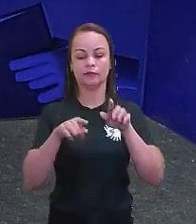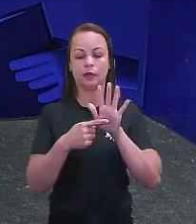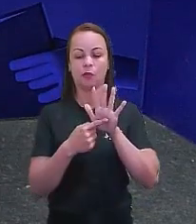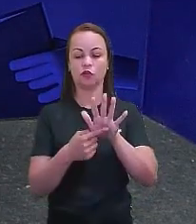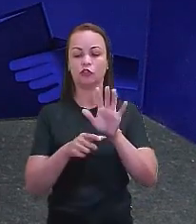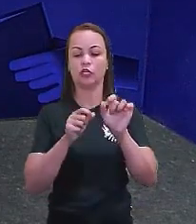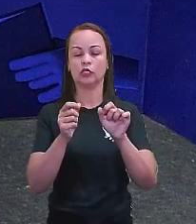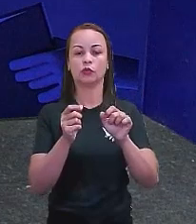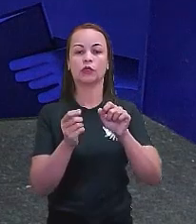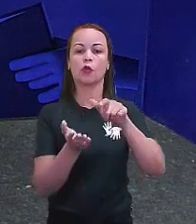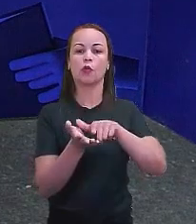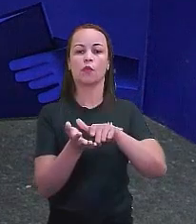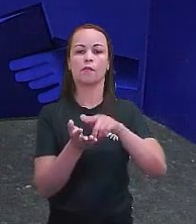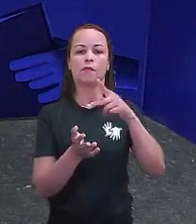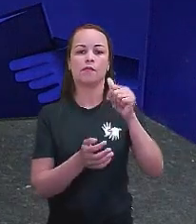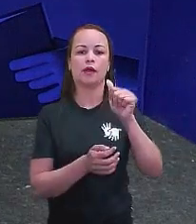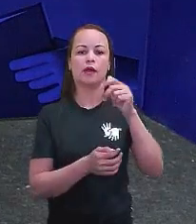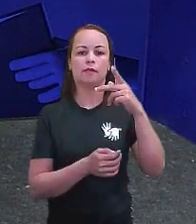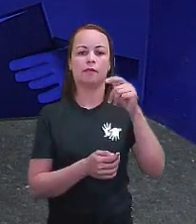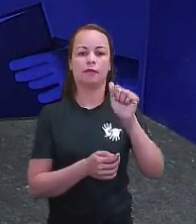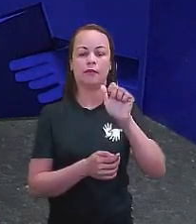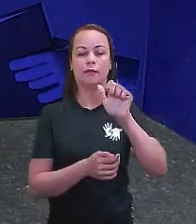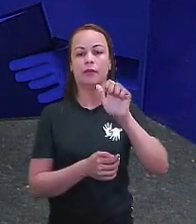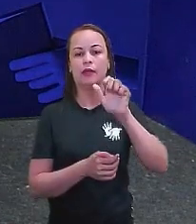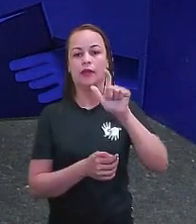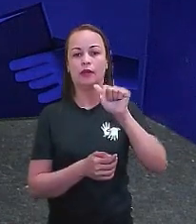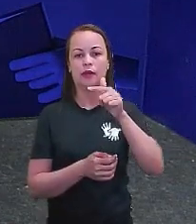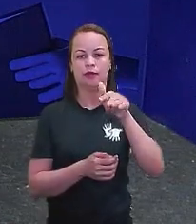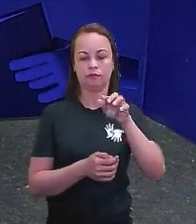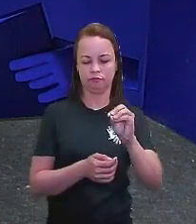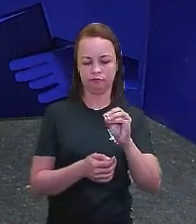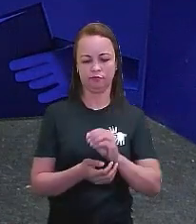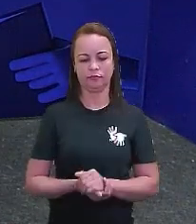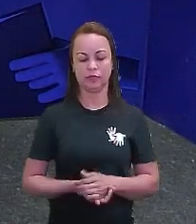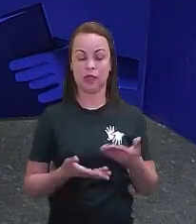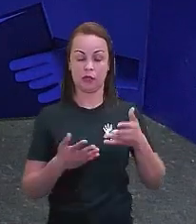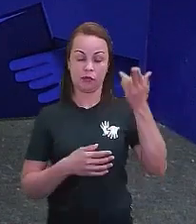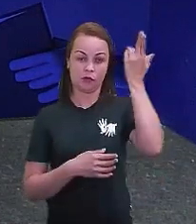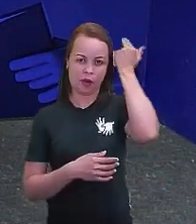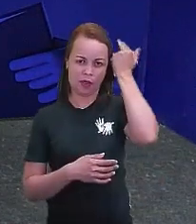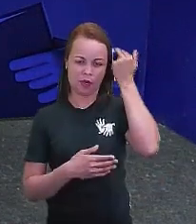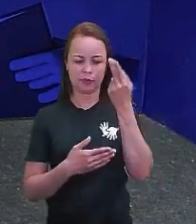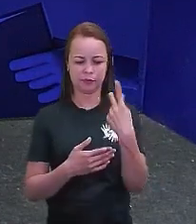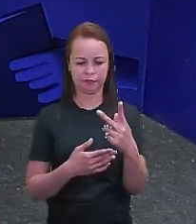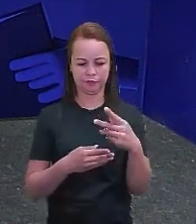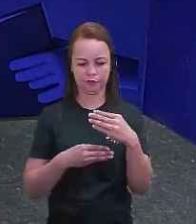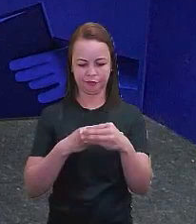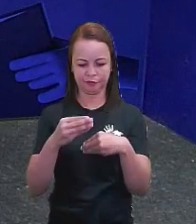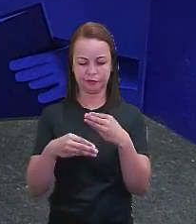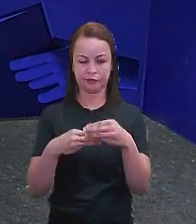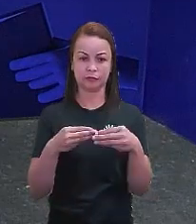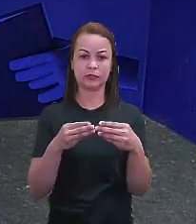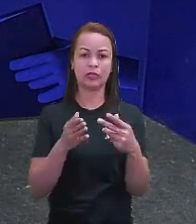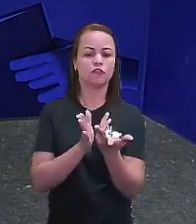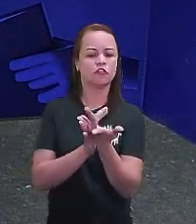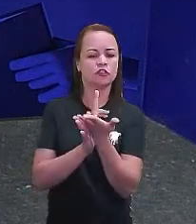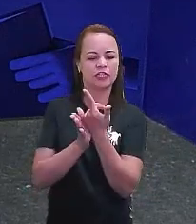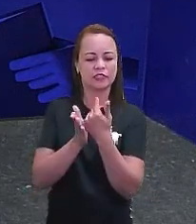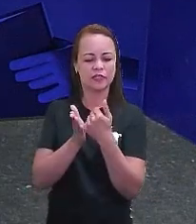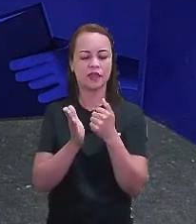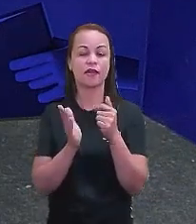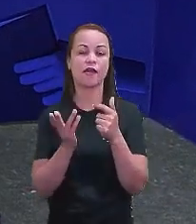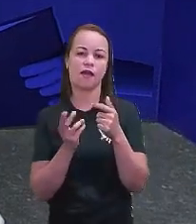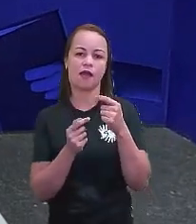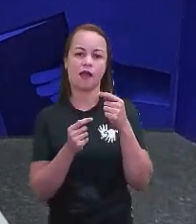papelão. Mas agora a gente vai fazer a nossa lebre. Olha só, um rolinho. E aqui eu vou desenhar as orelhinhas dela,